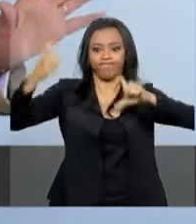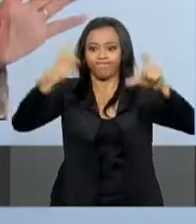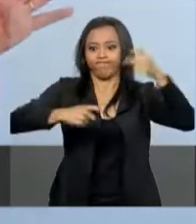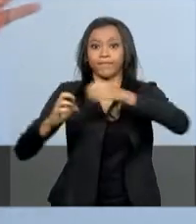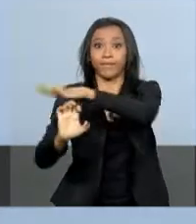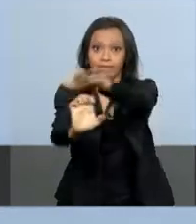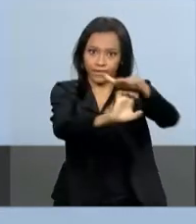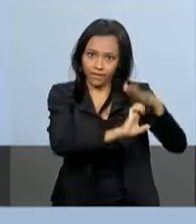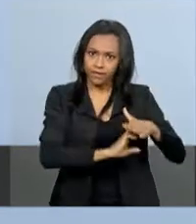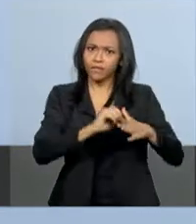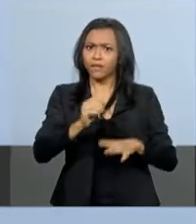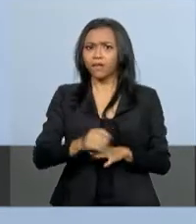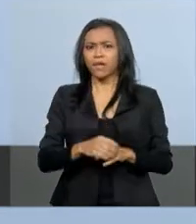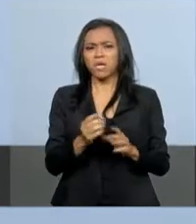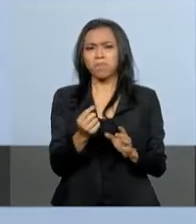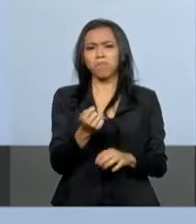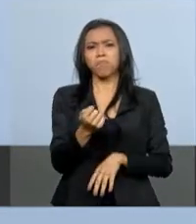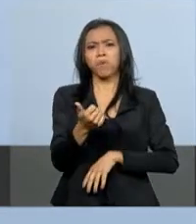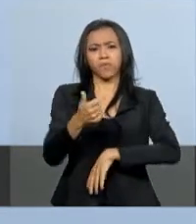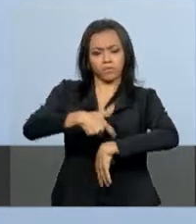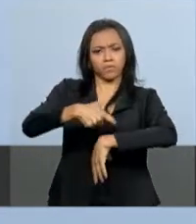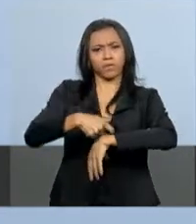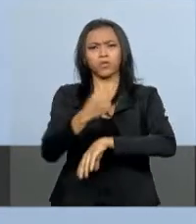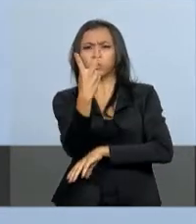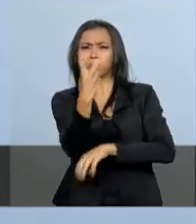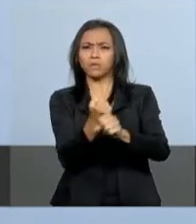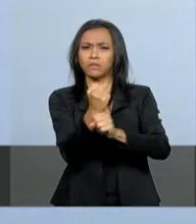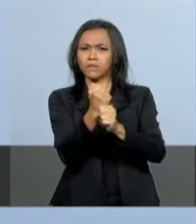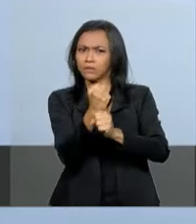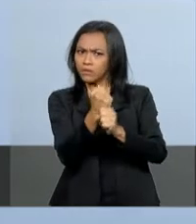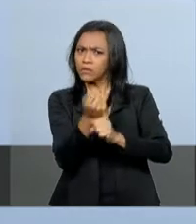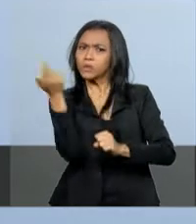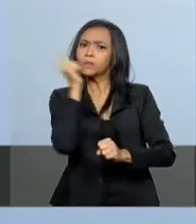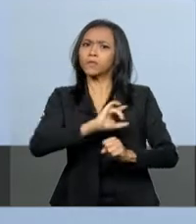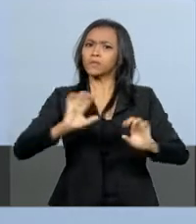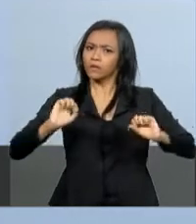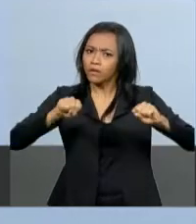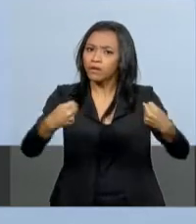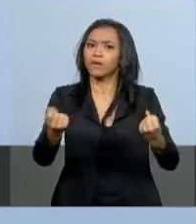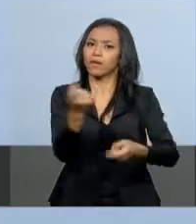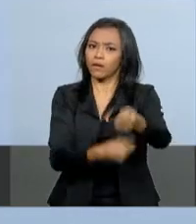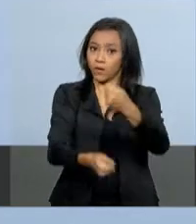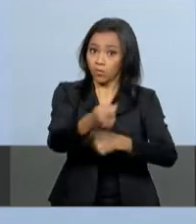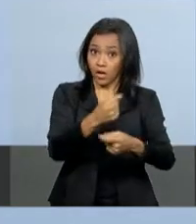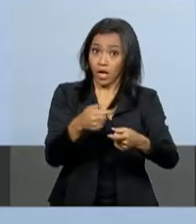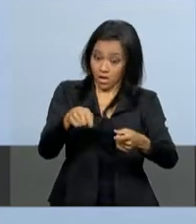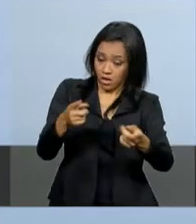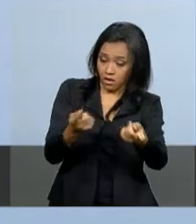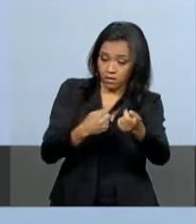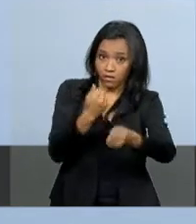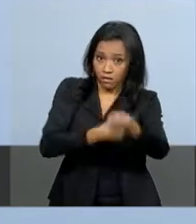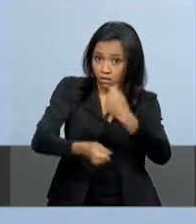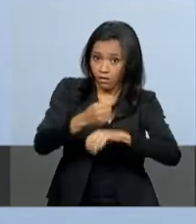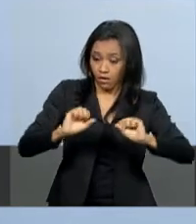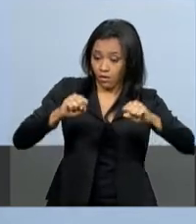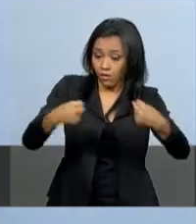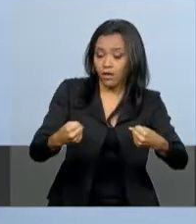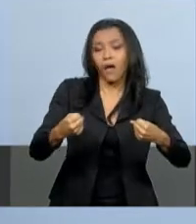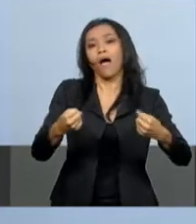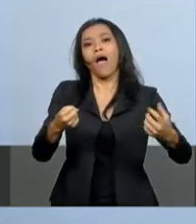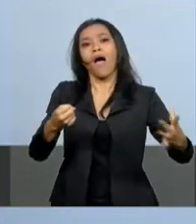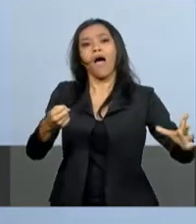de dois anos recuperar a sua economia e recuperando a economia ela junta na verdade os dois setores